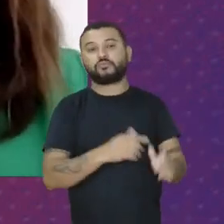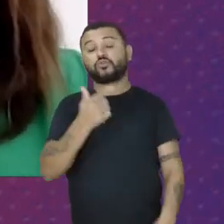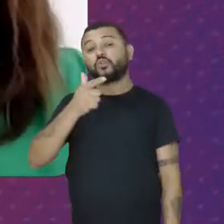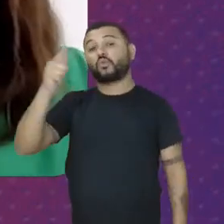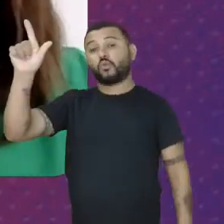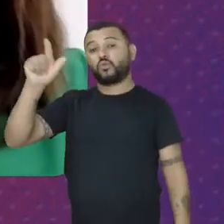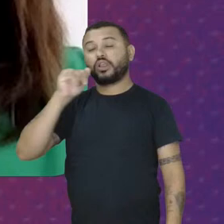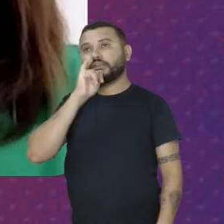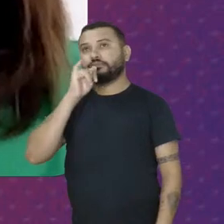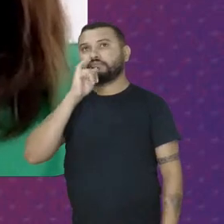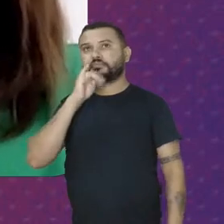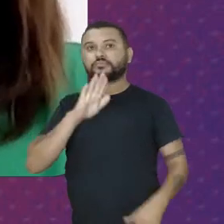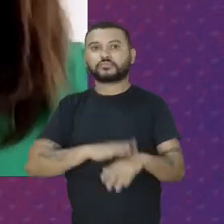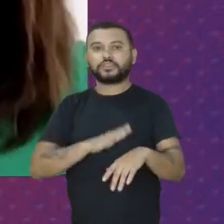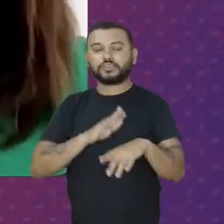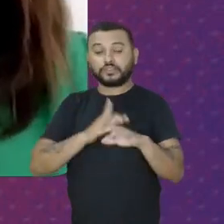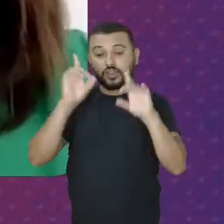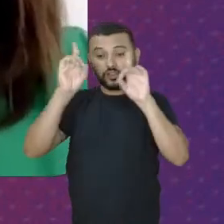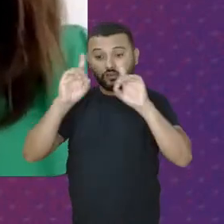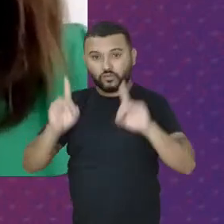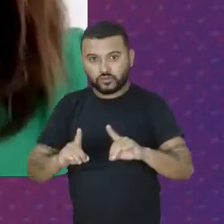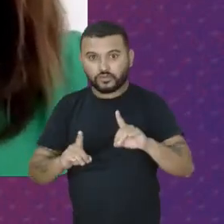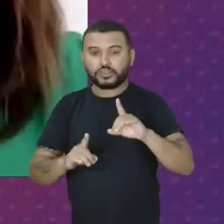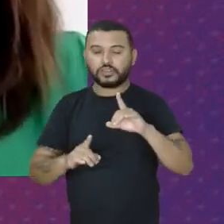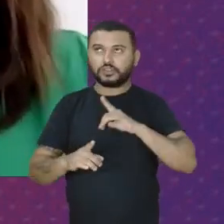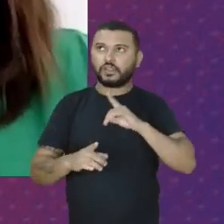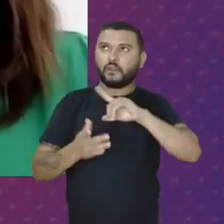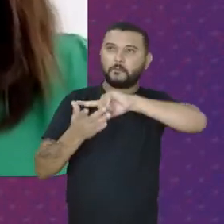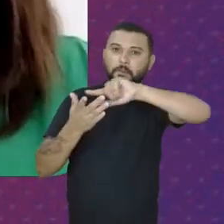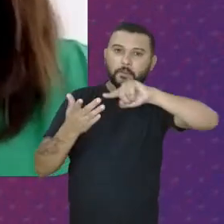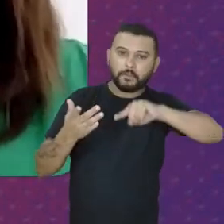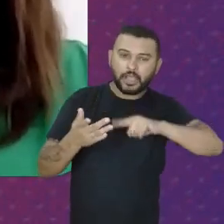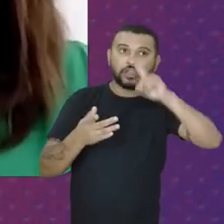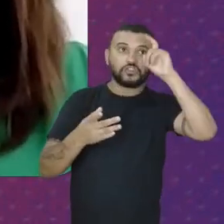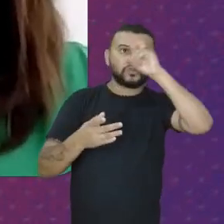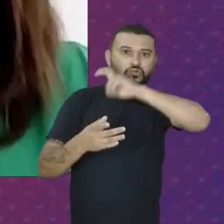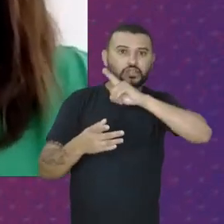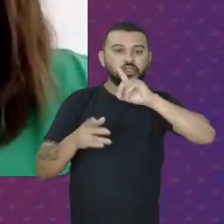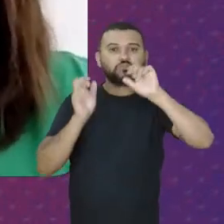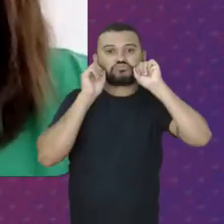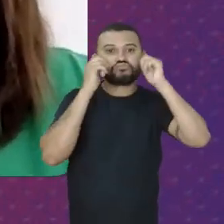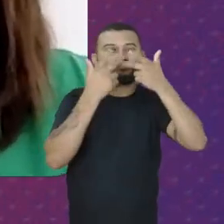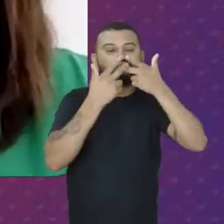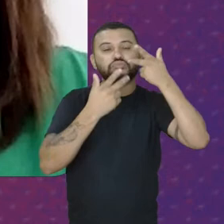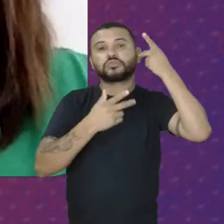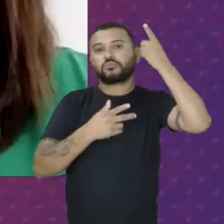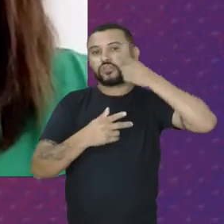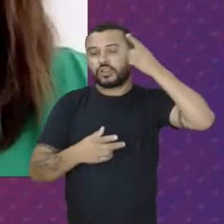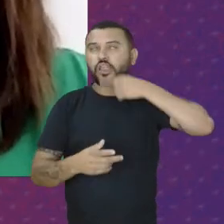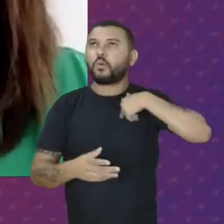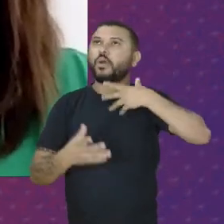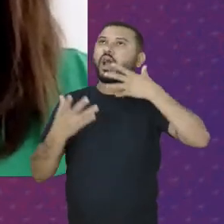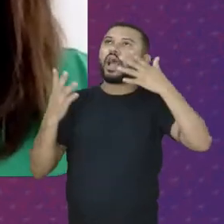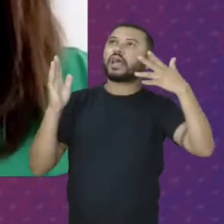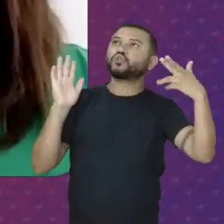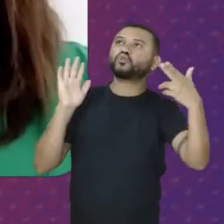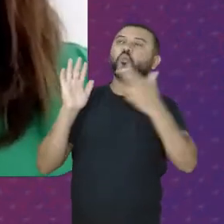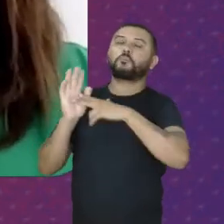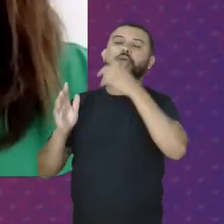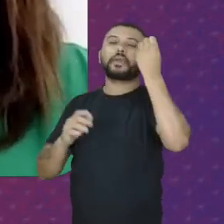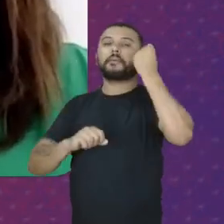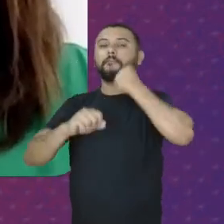Além das dificuldades que nós temos no parlamento, eu, quando assumi o